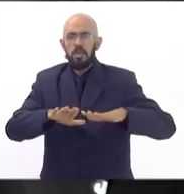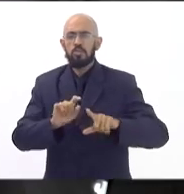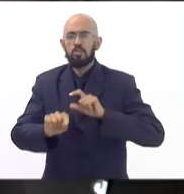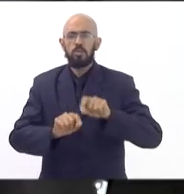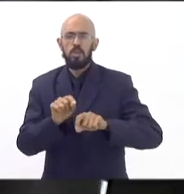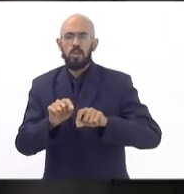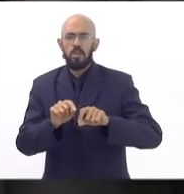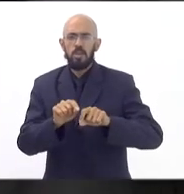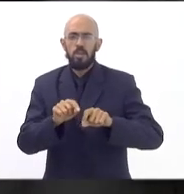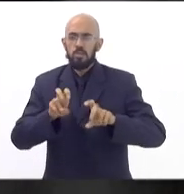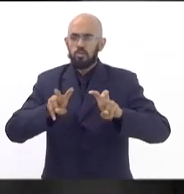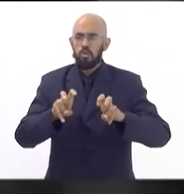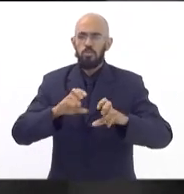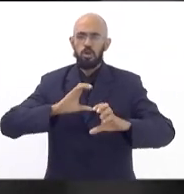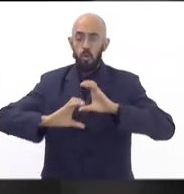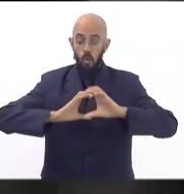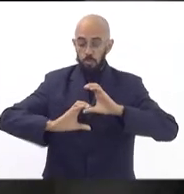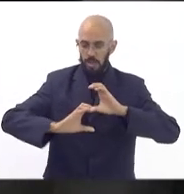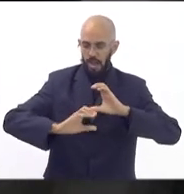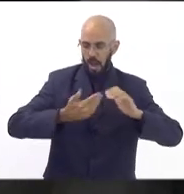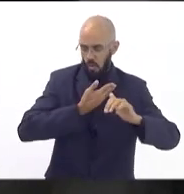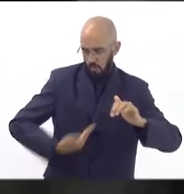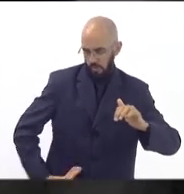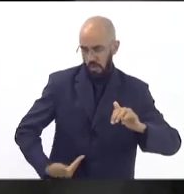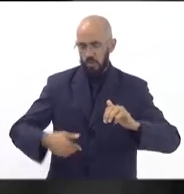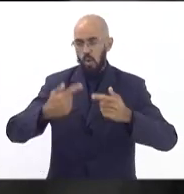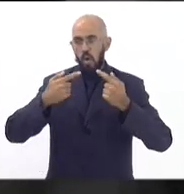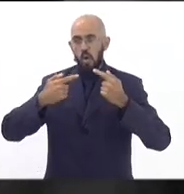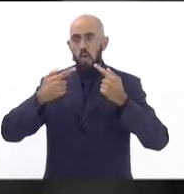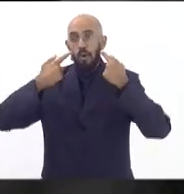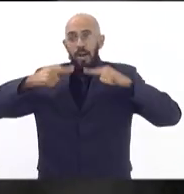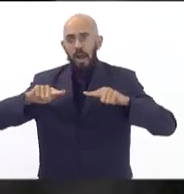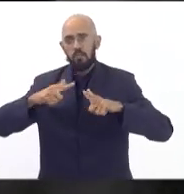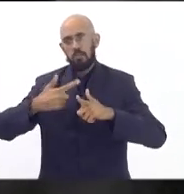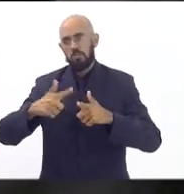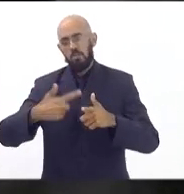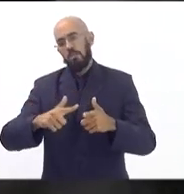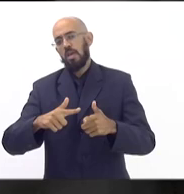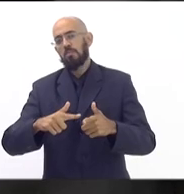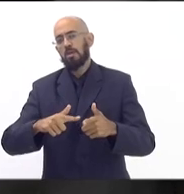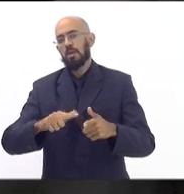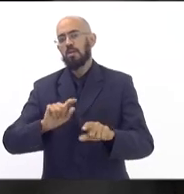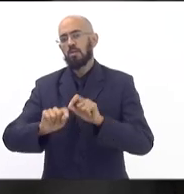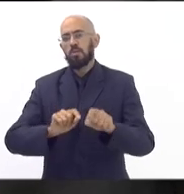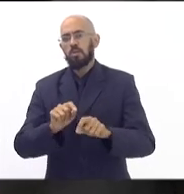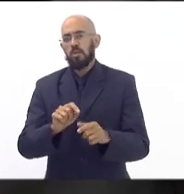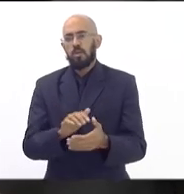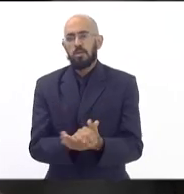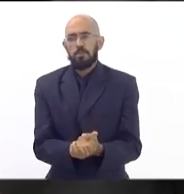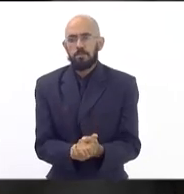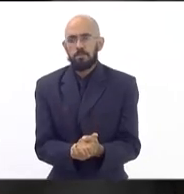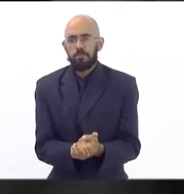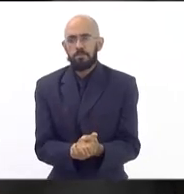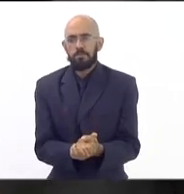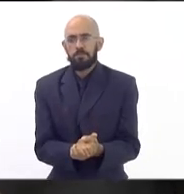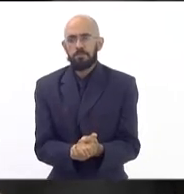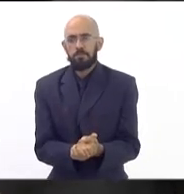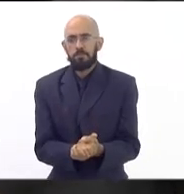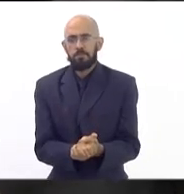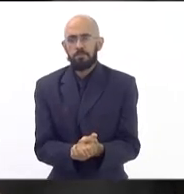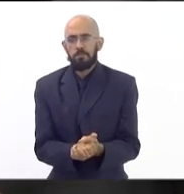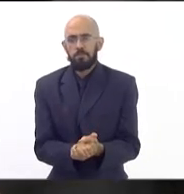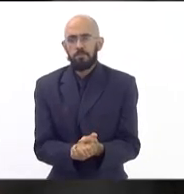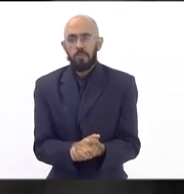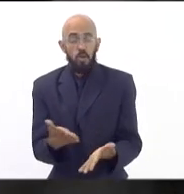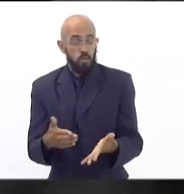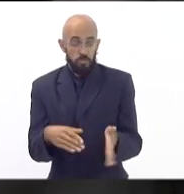a comunicar ao Governador né a gravidade desse fato realmente é gravíssimo né é termos estações